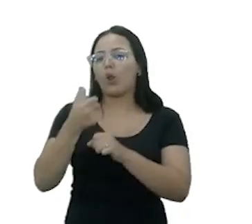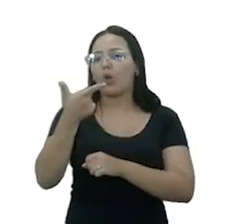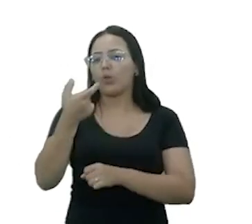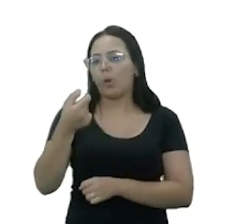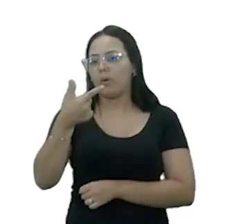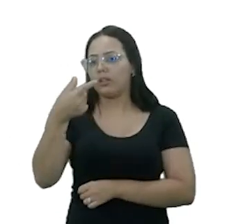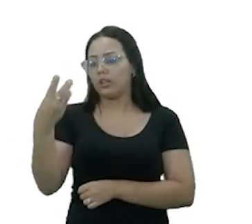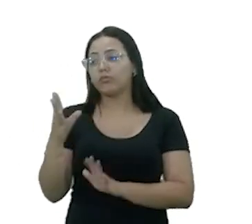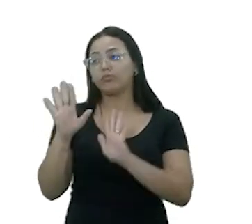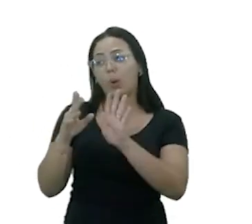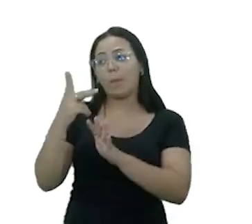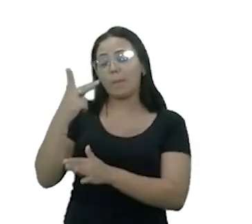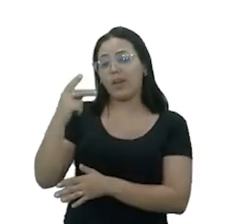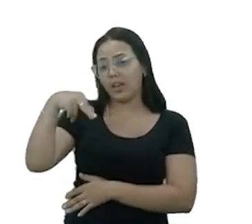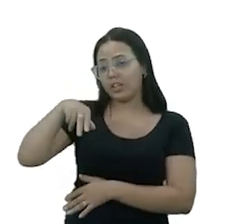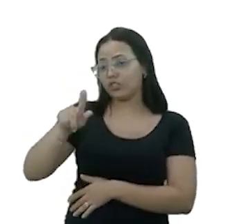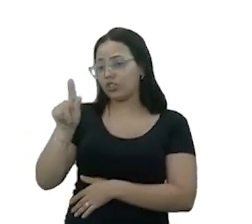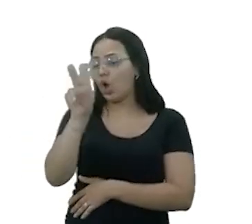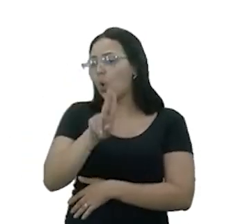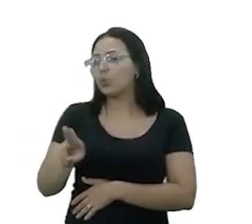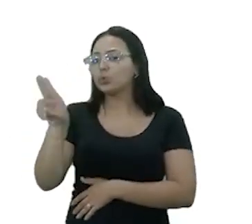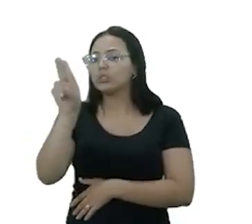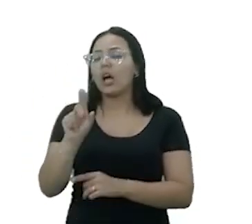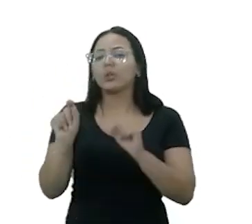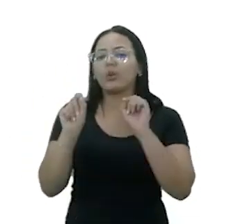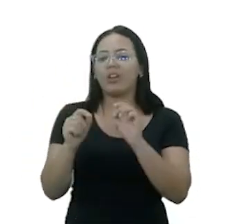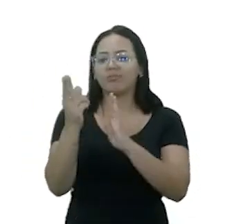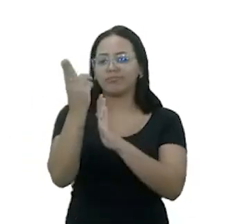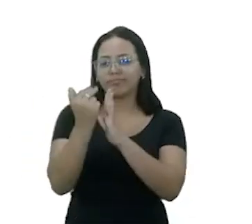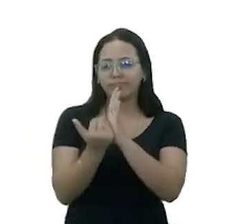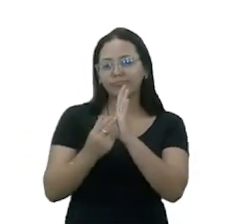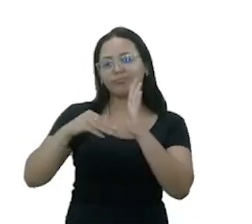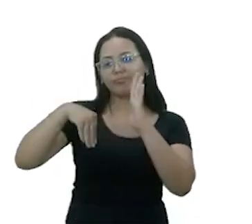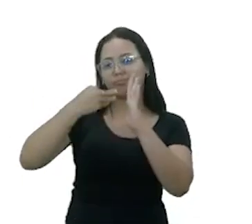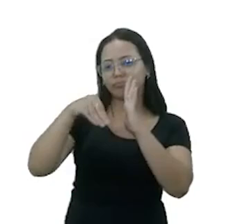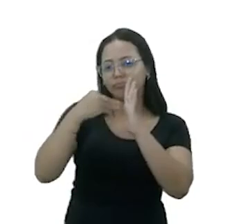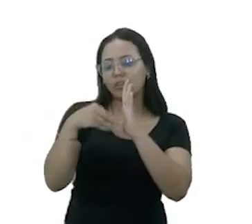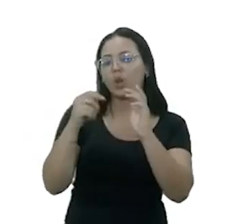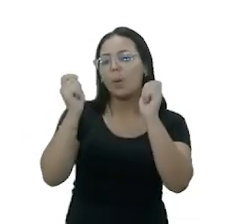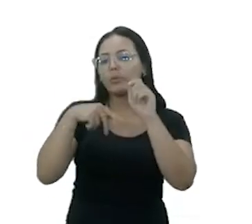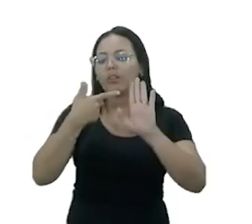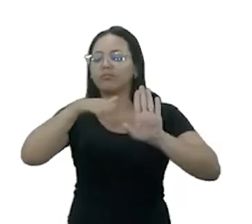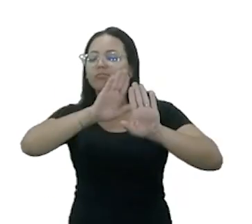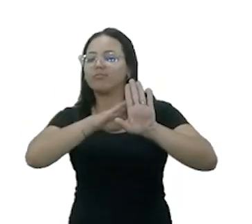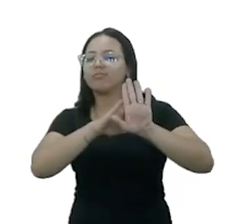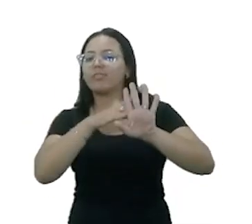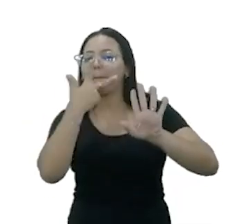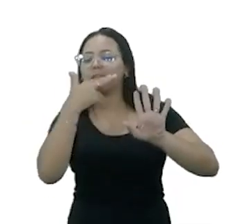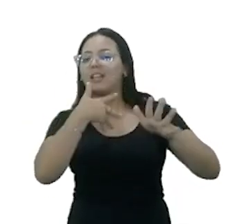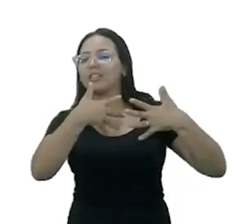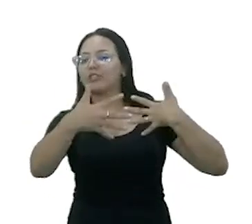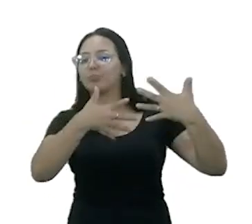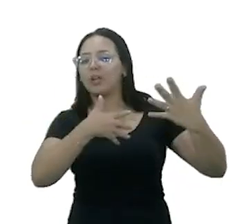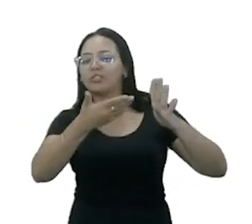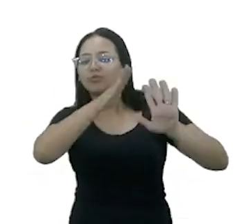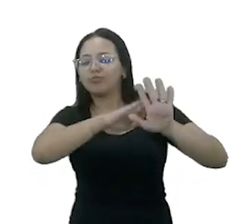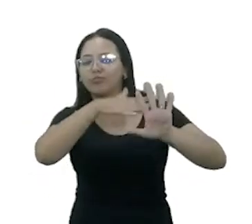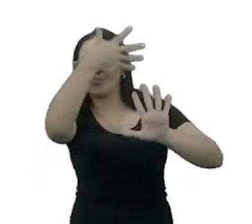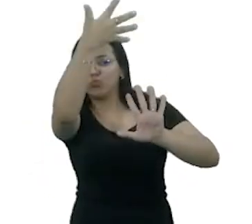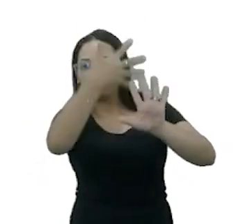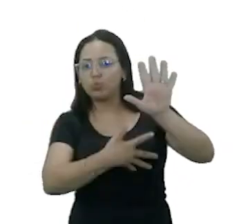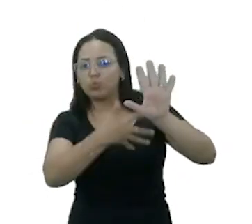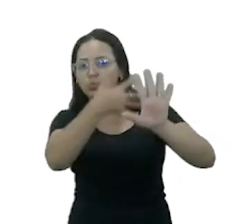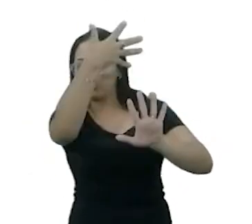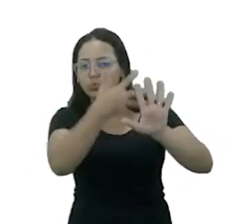PNG geralmente é usado em web design para fornecer um plano de fundo transparente ou em uma